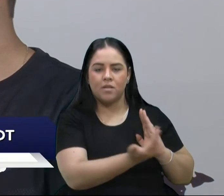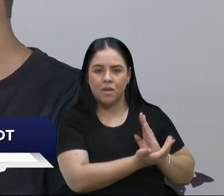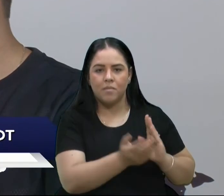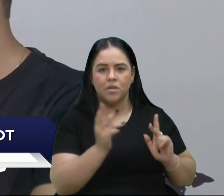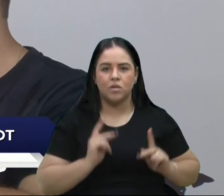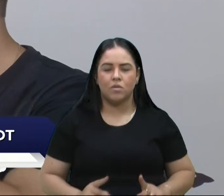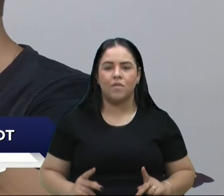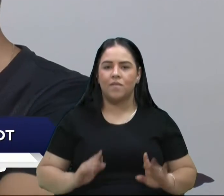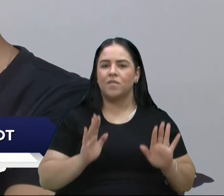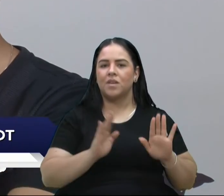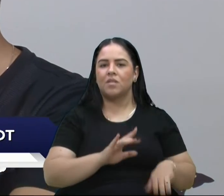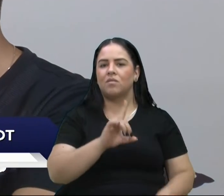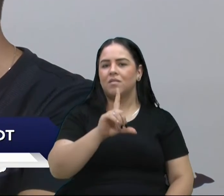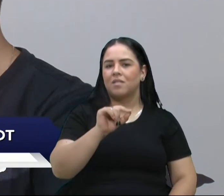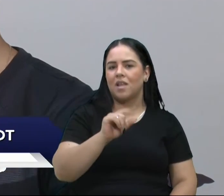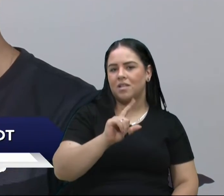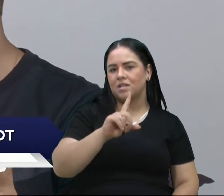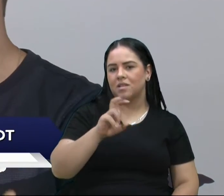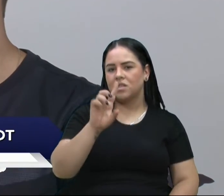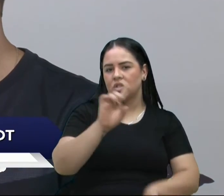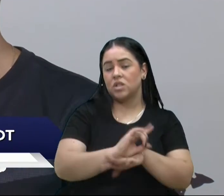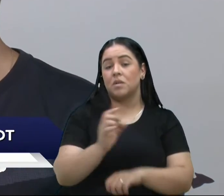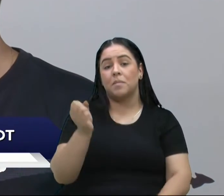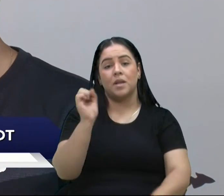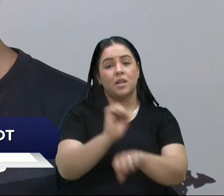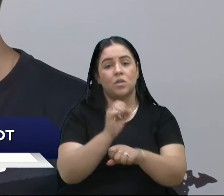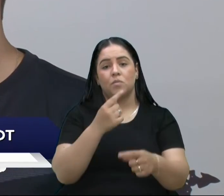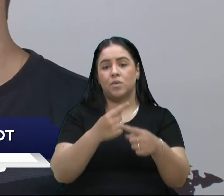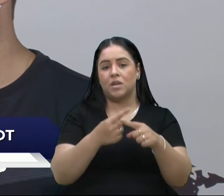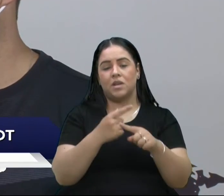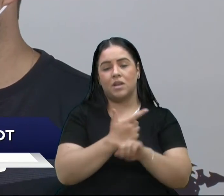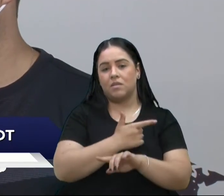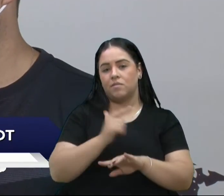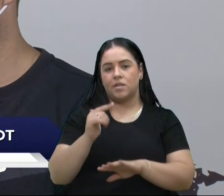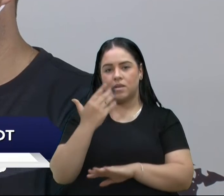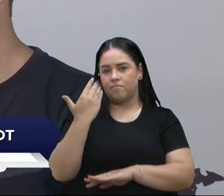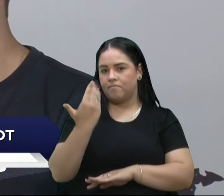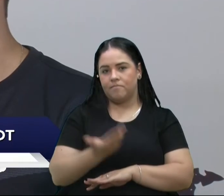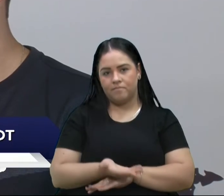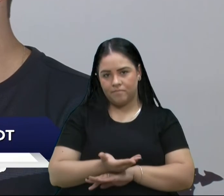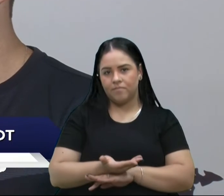estavam ficando 10, 15 dias aguardando um leito, porque não tinha lá